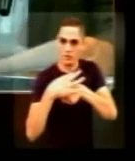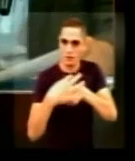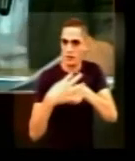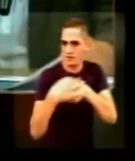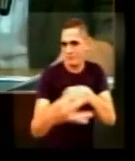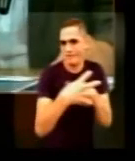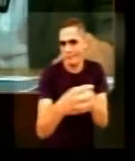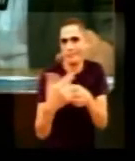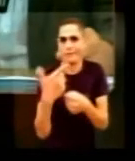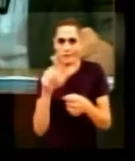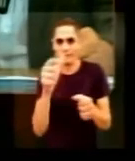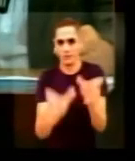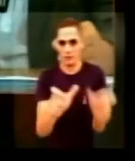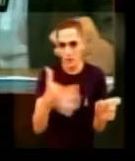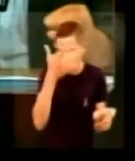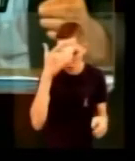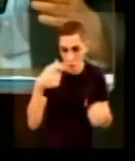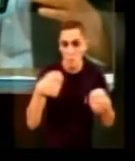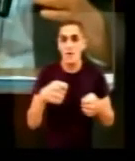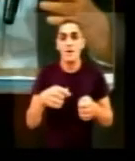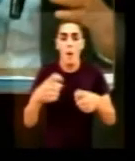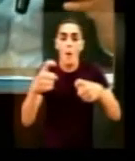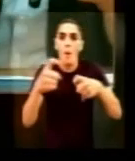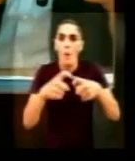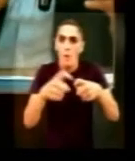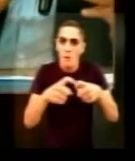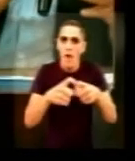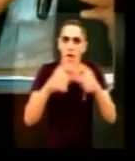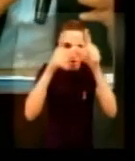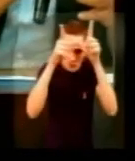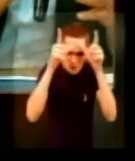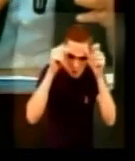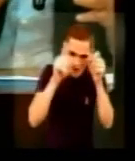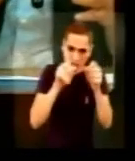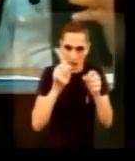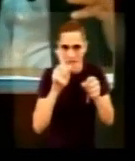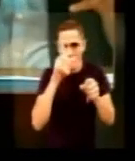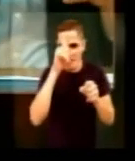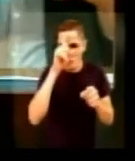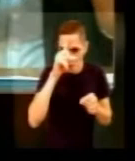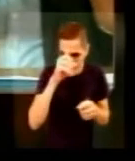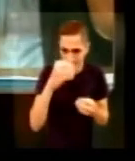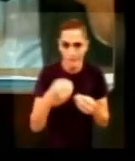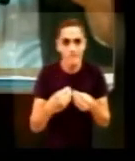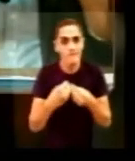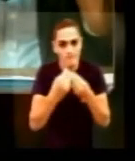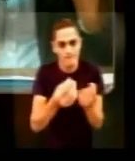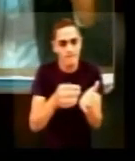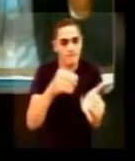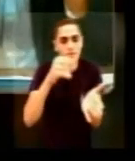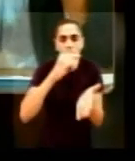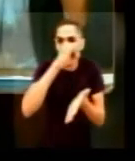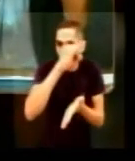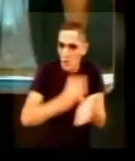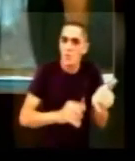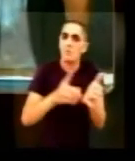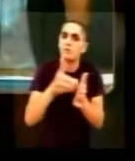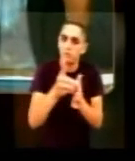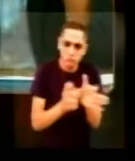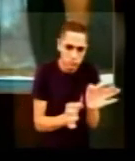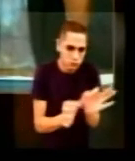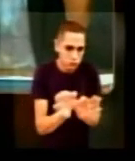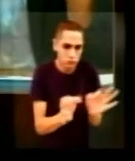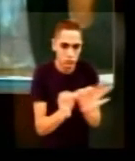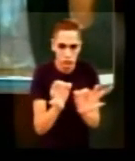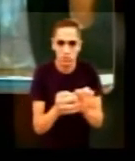de óbitos. Então, não adianta brigar com a funerária para que é ou não é. Tem que pedir para o